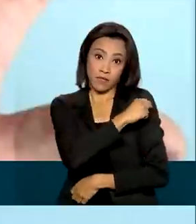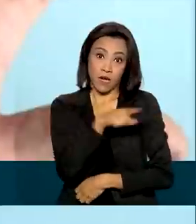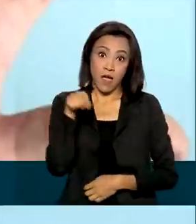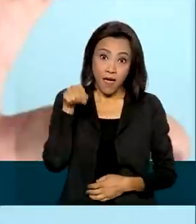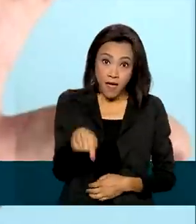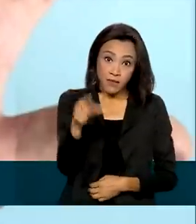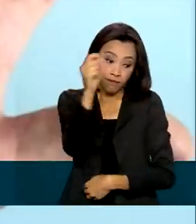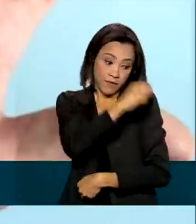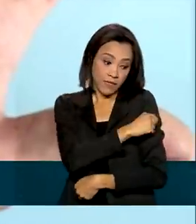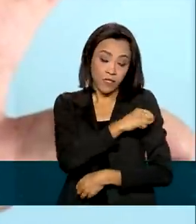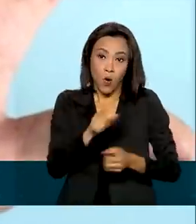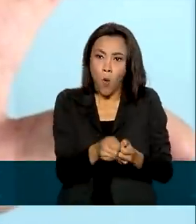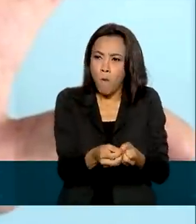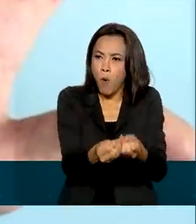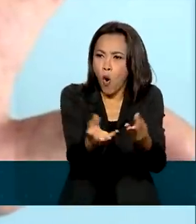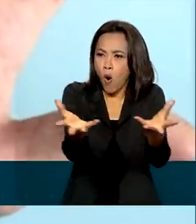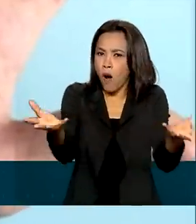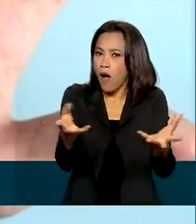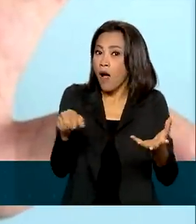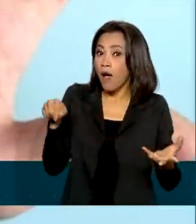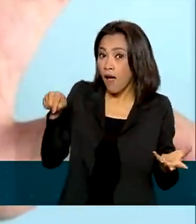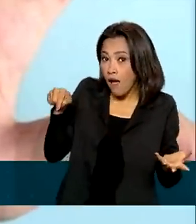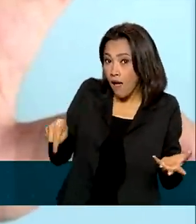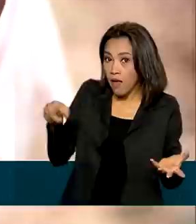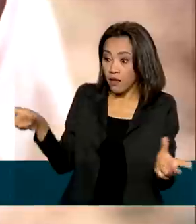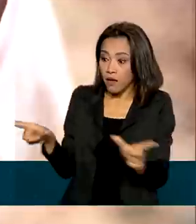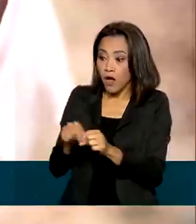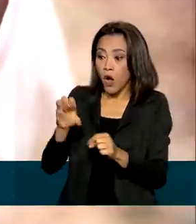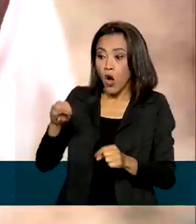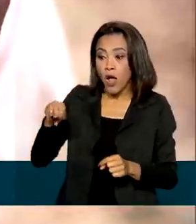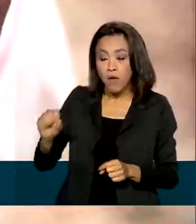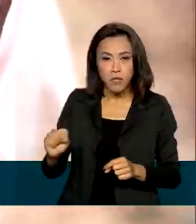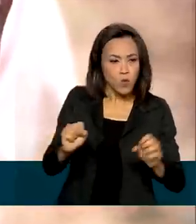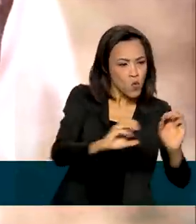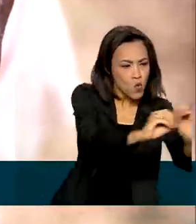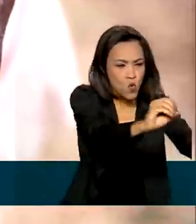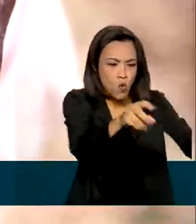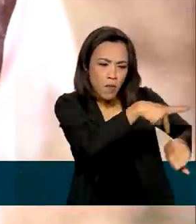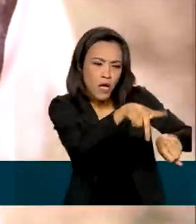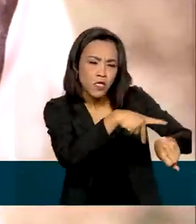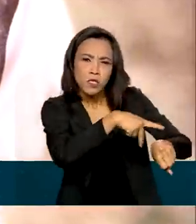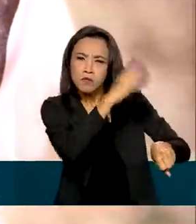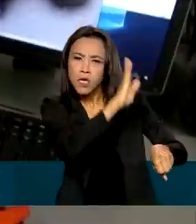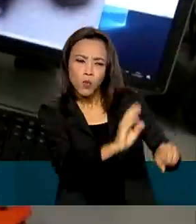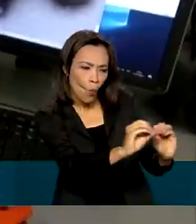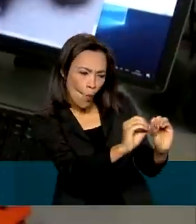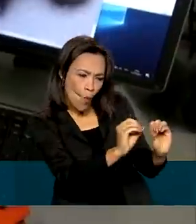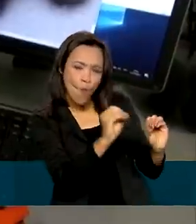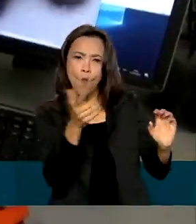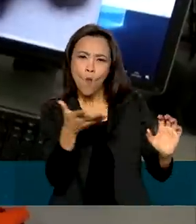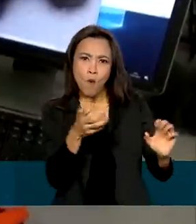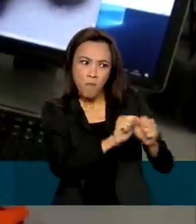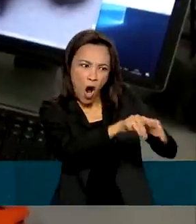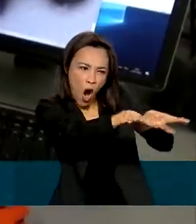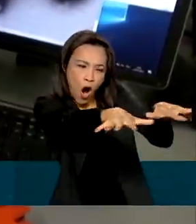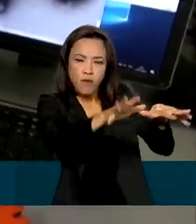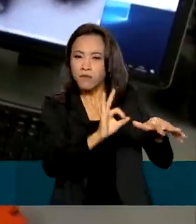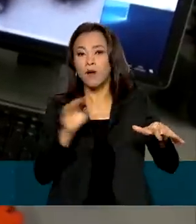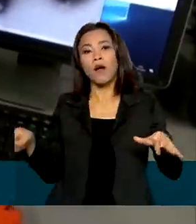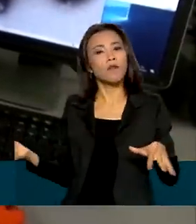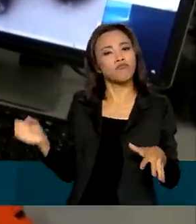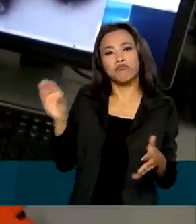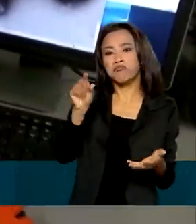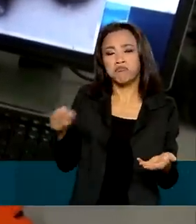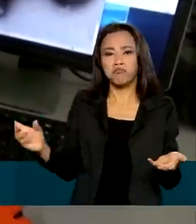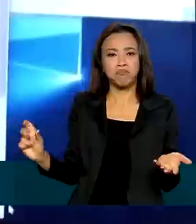vacinação em massa não é preconizada pela OMS para países não endêmicos como o Brasil a recomendação até agora é